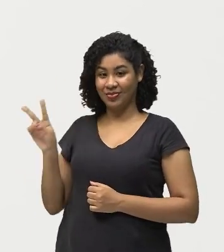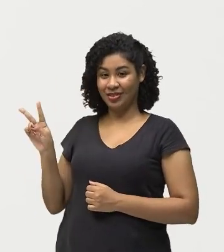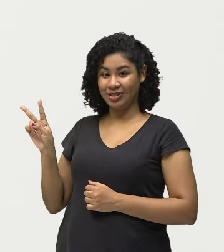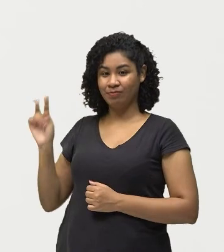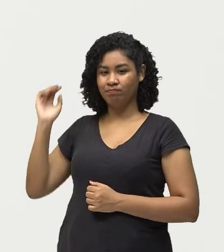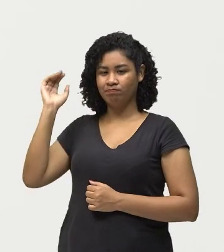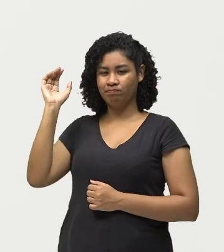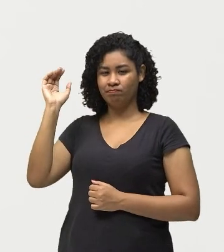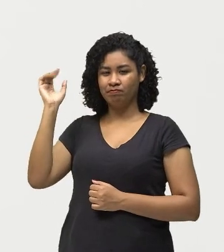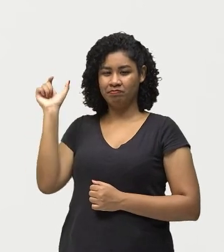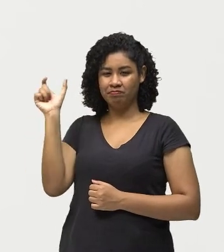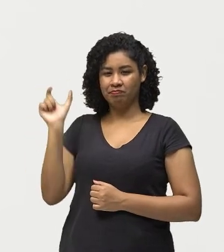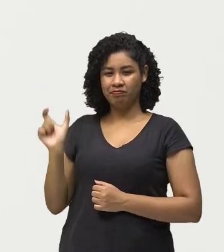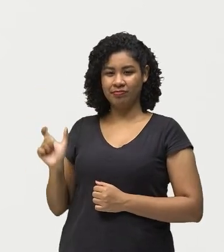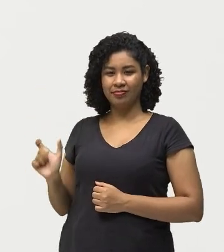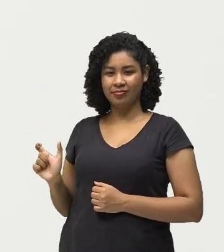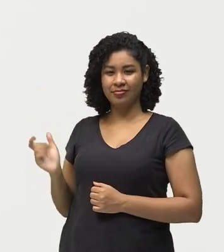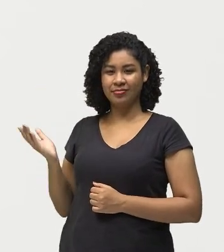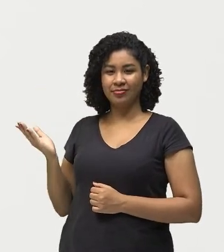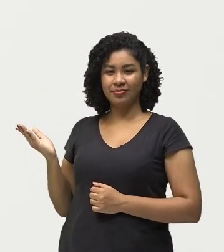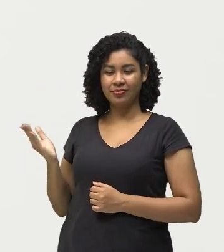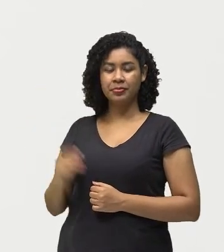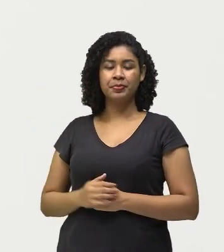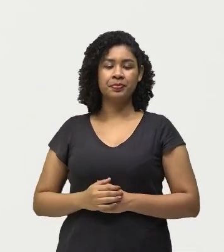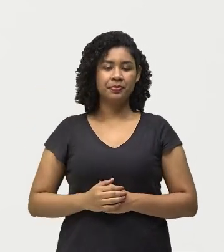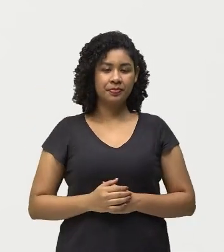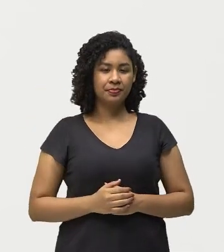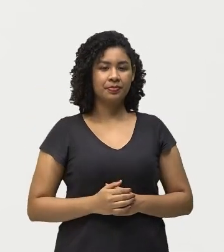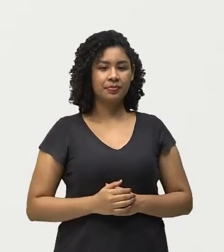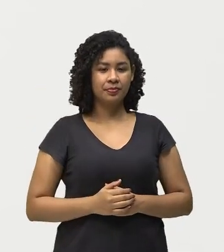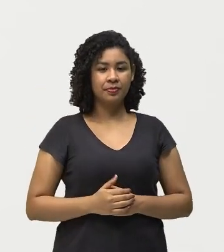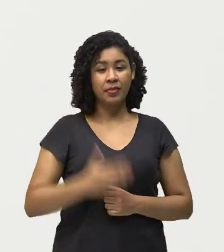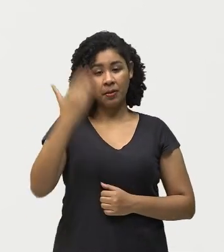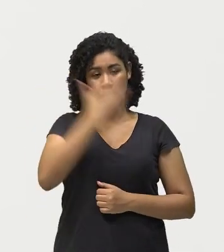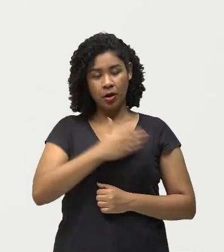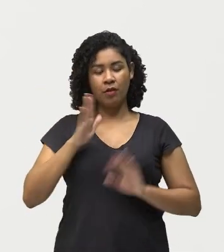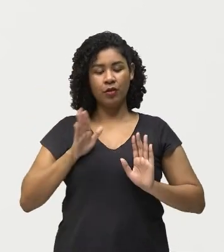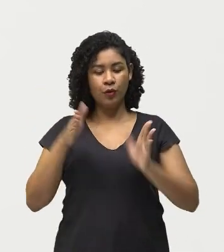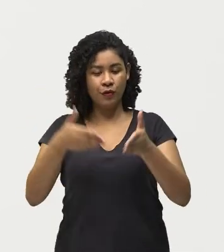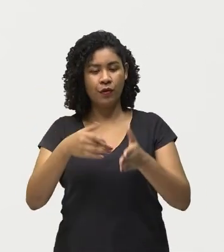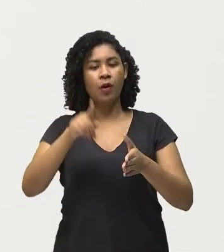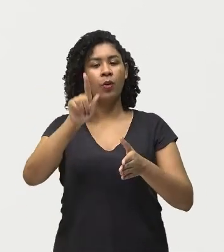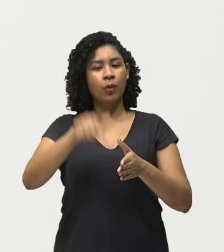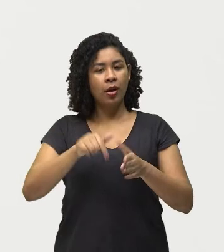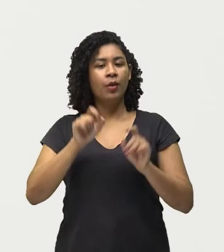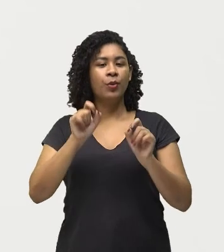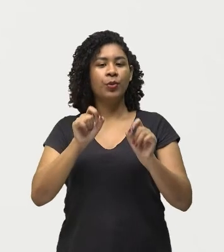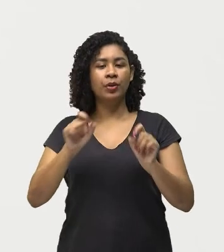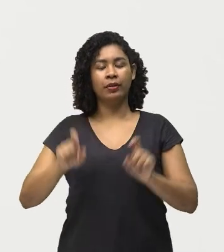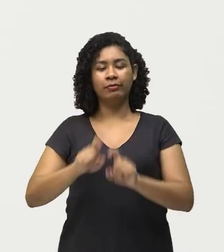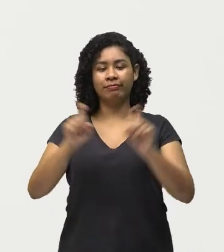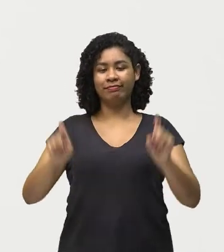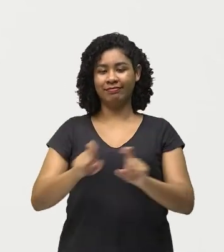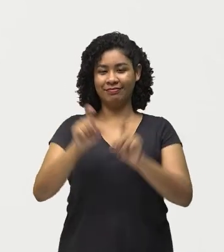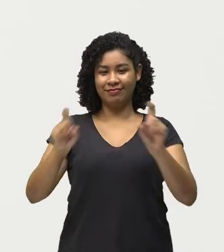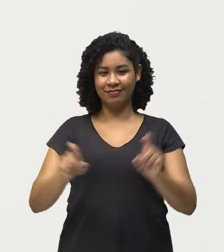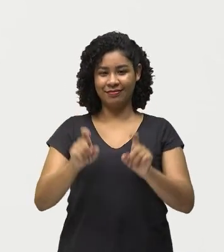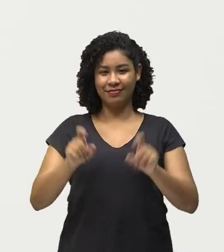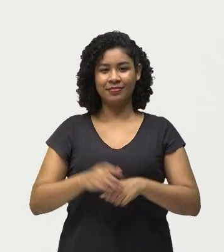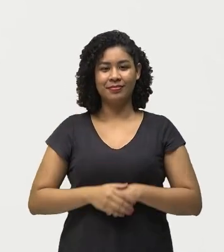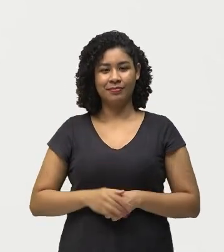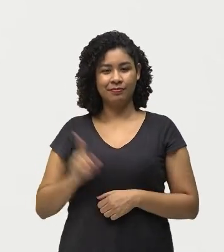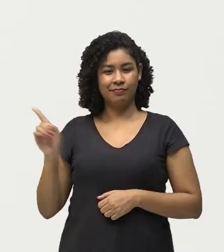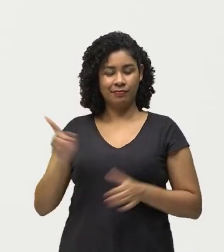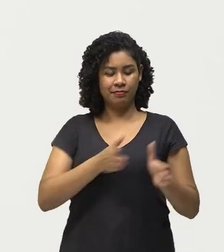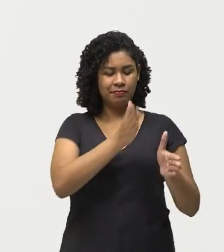ok? Certificando que a gente está falando de computadores, computer. Então, esse passo aí qual foi,